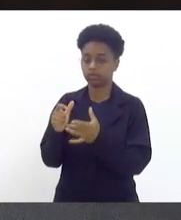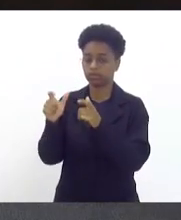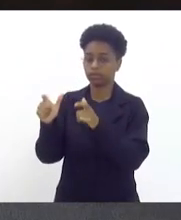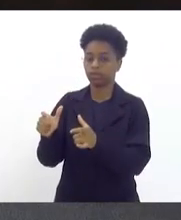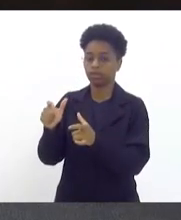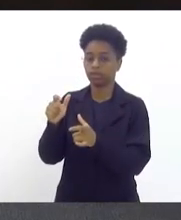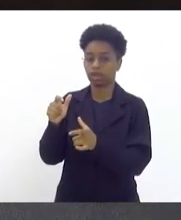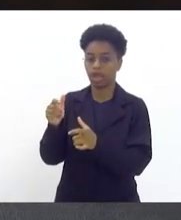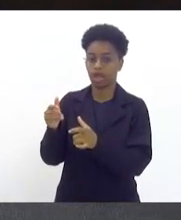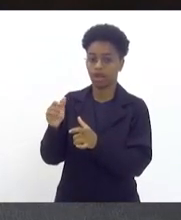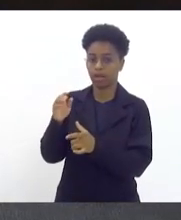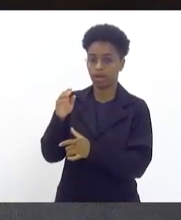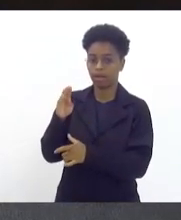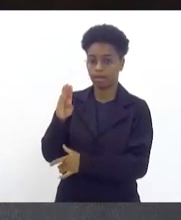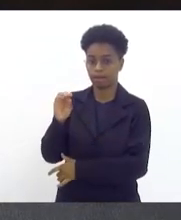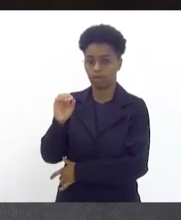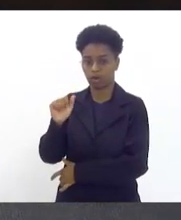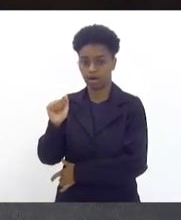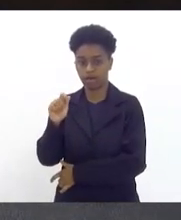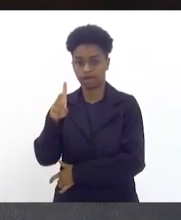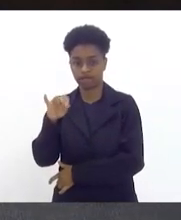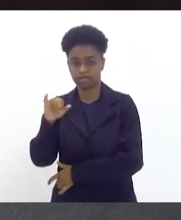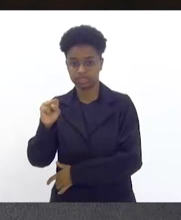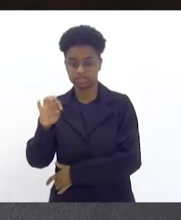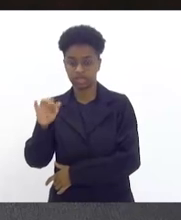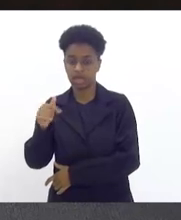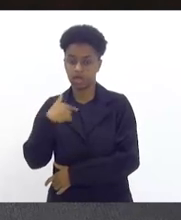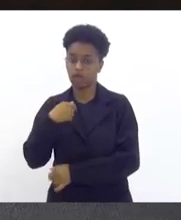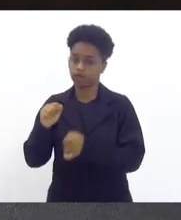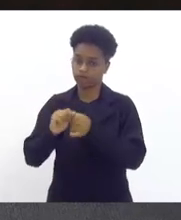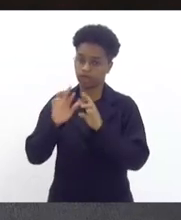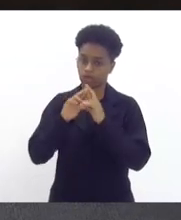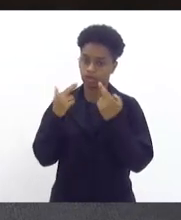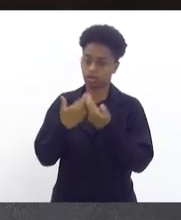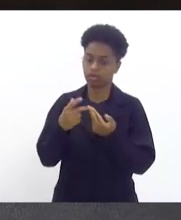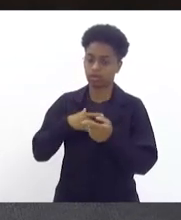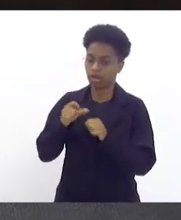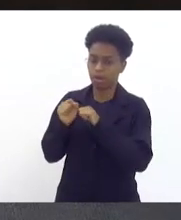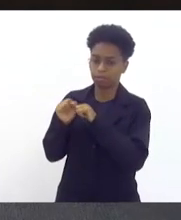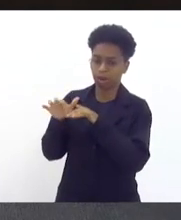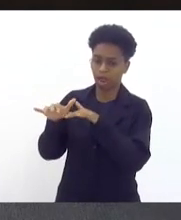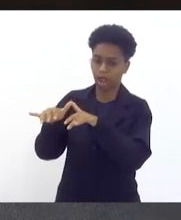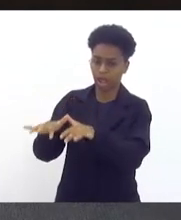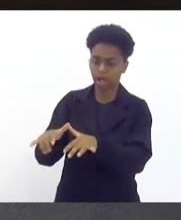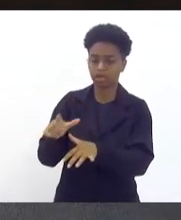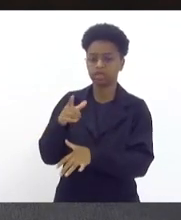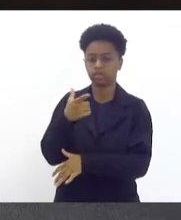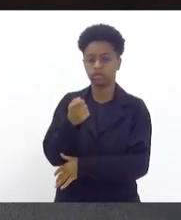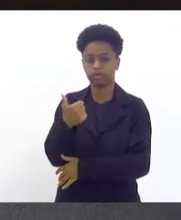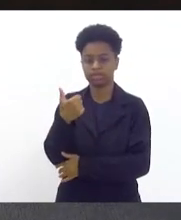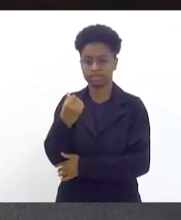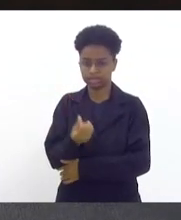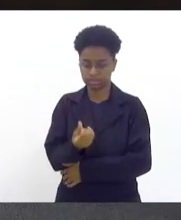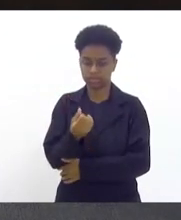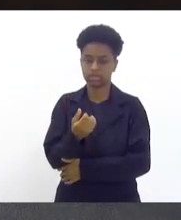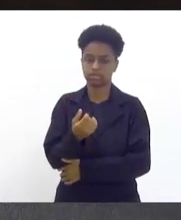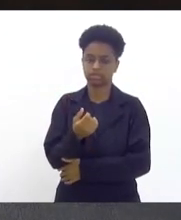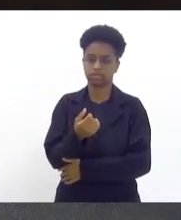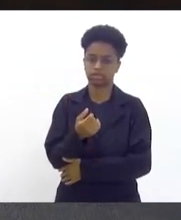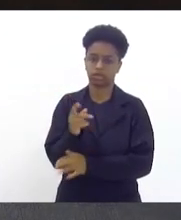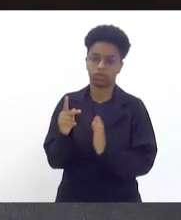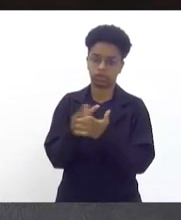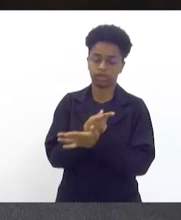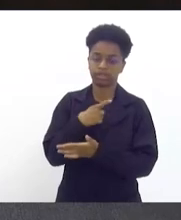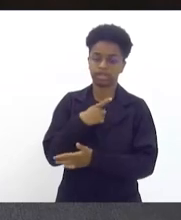Rocha foi lá foi a maior reunião com maior número de gente que eu fiz dia primeiro de novembro de 2016 já tinha sido eleito lá no Conselho da Tijuca e